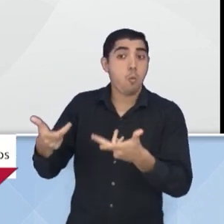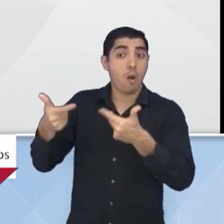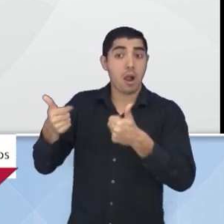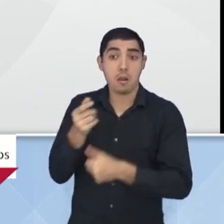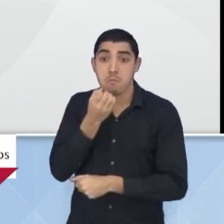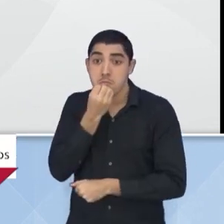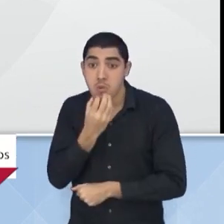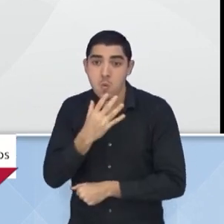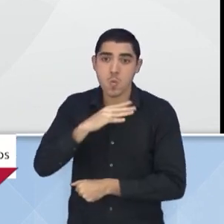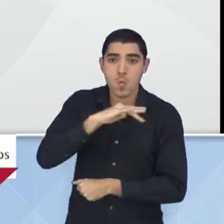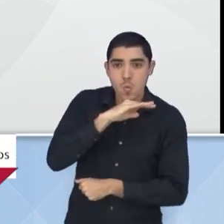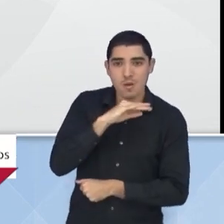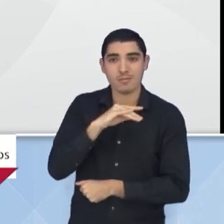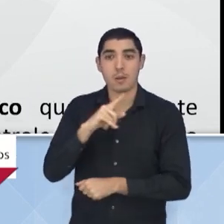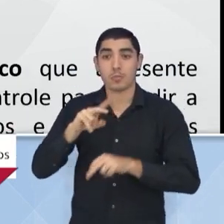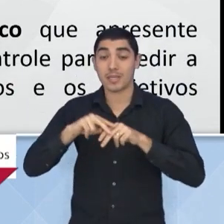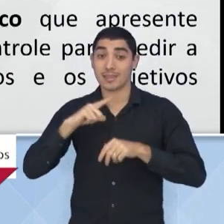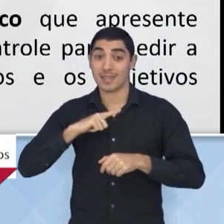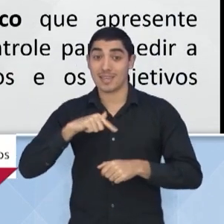em sete